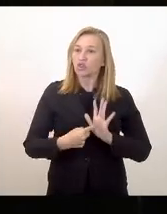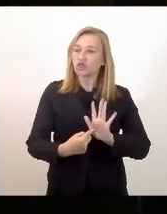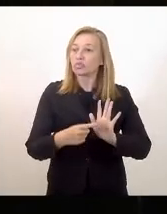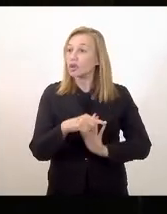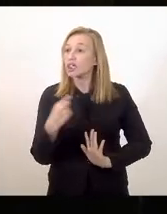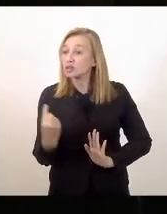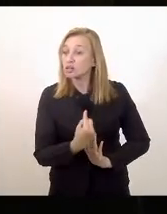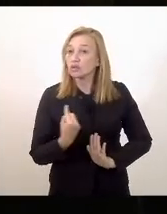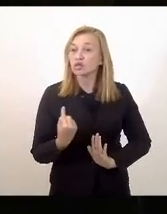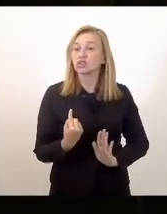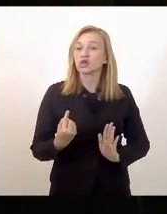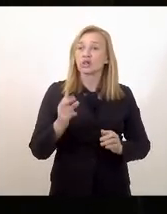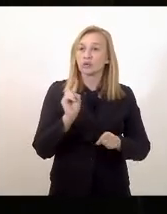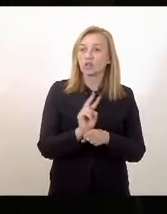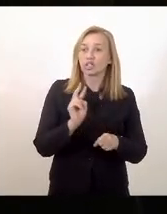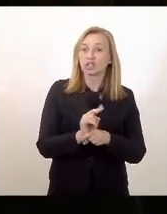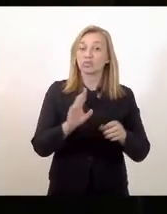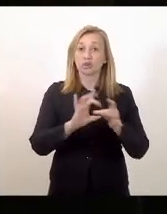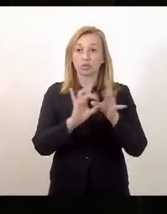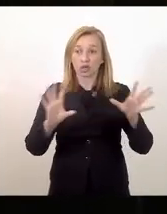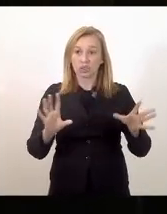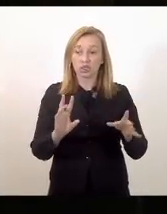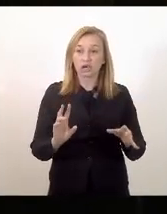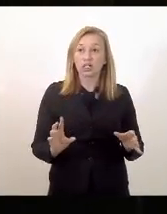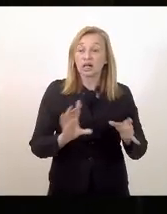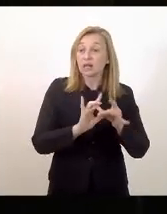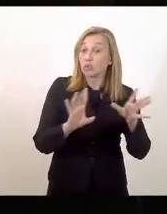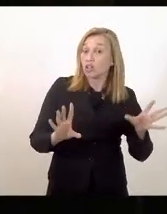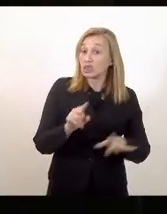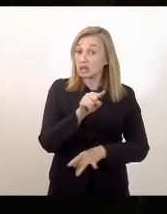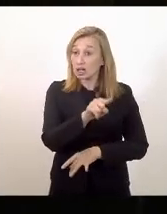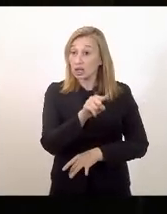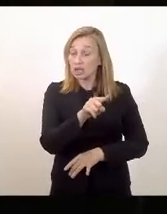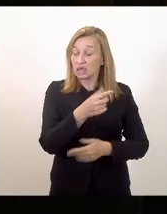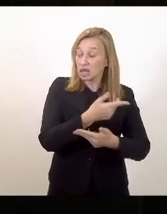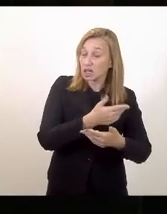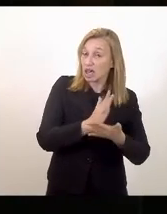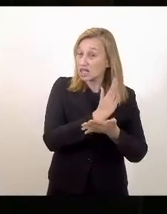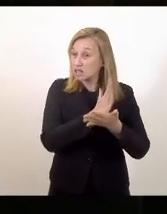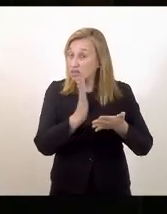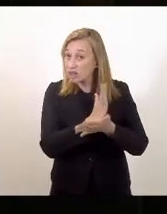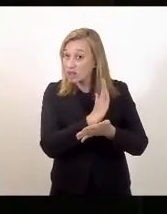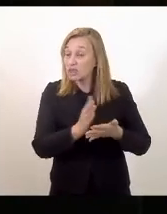nós que defendemos a democracia. Democracia é essa que muitas vezes, né,